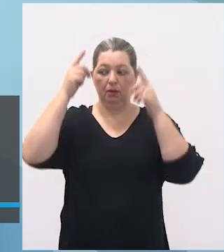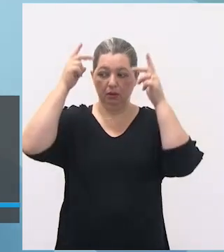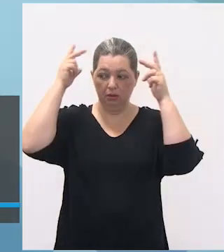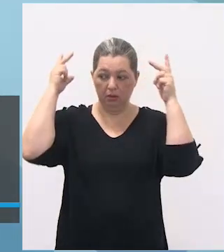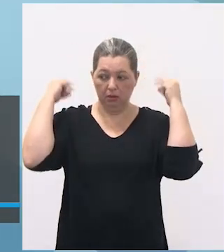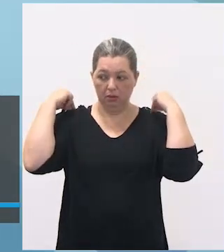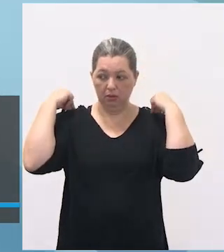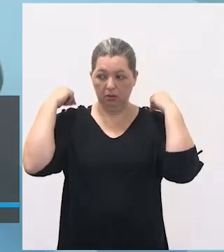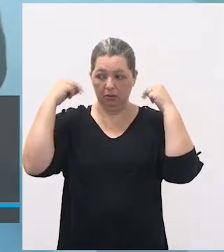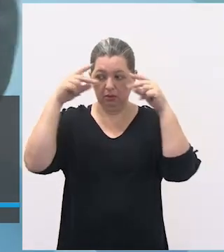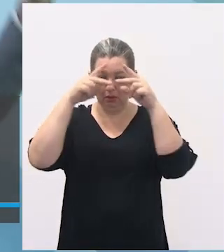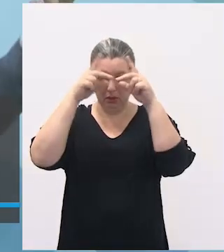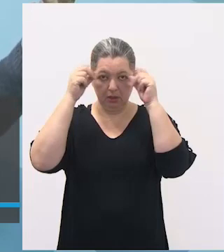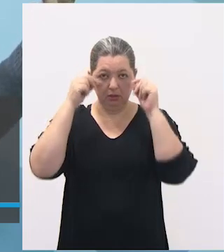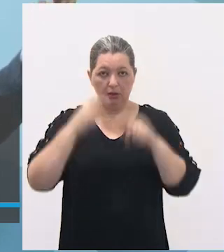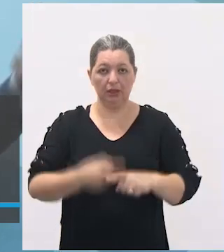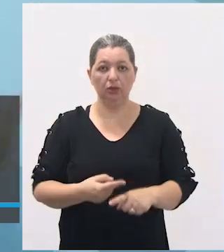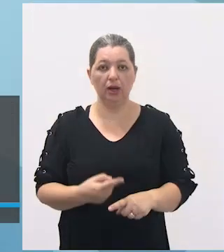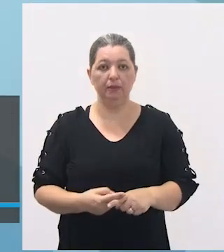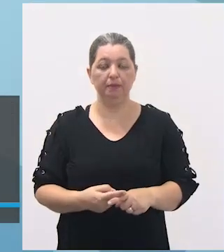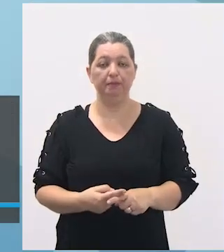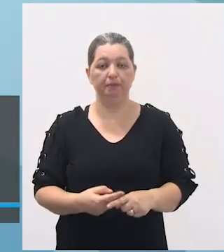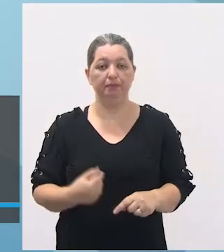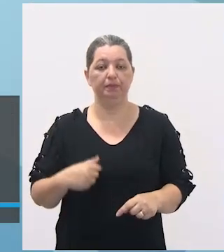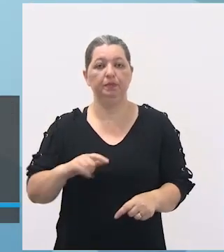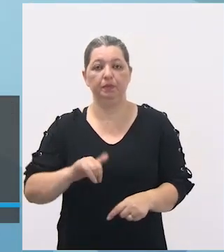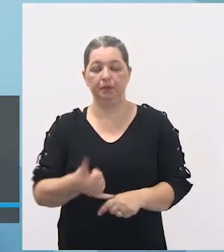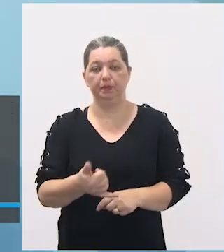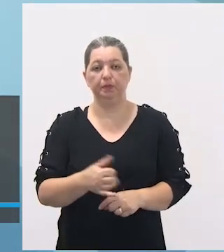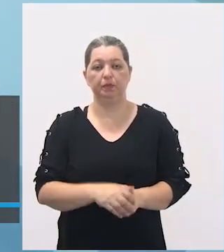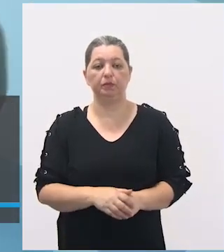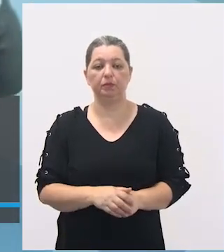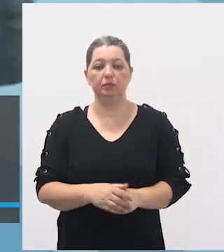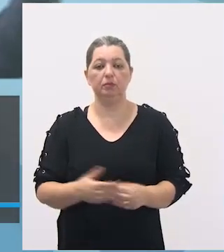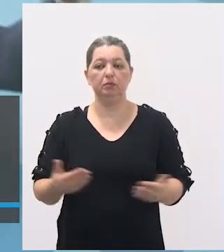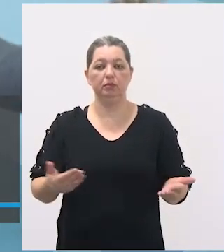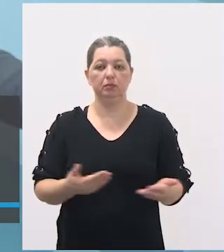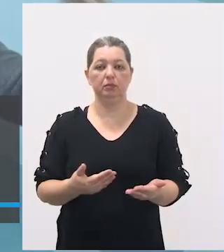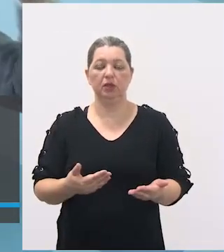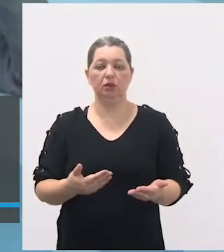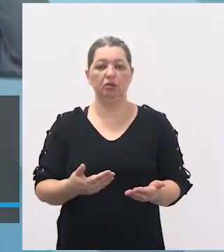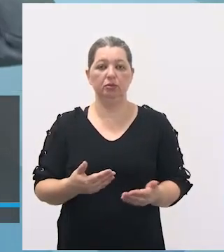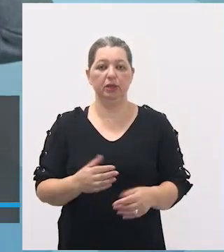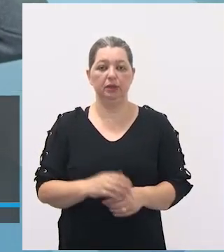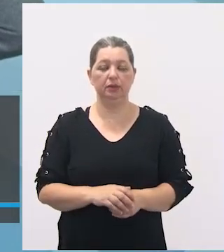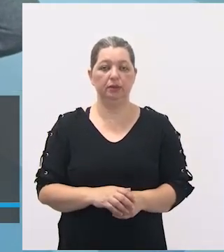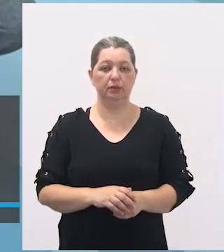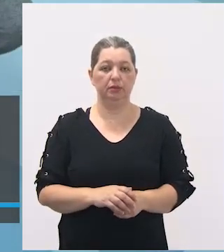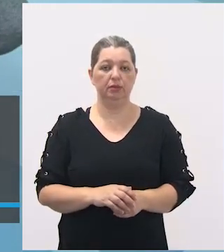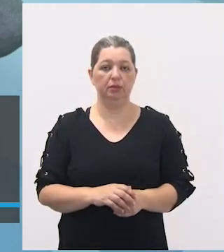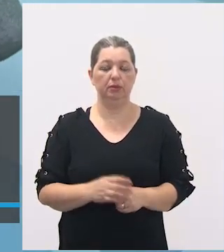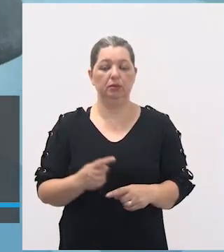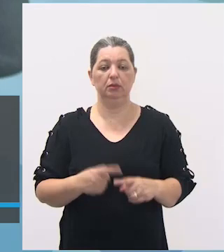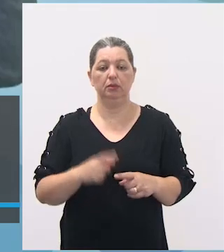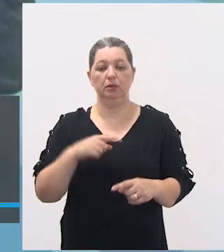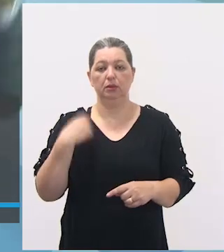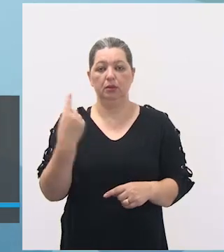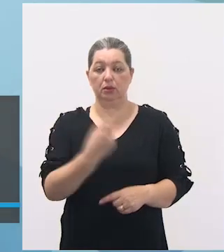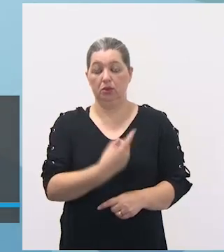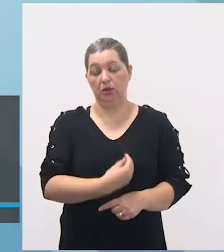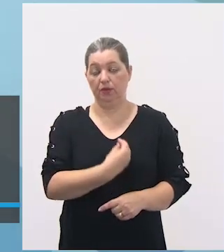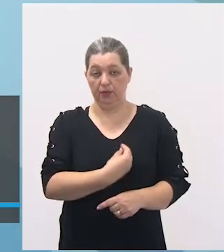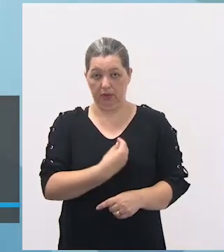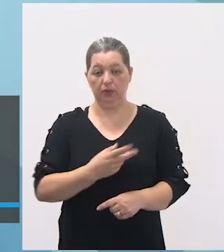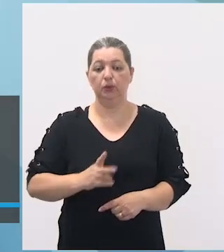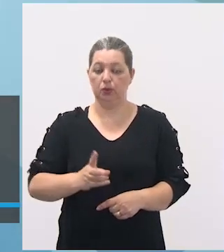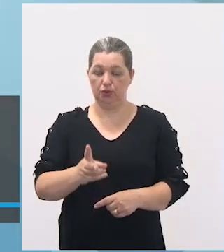gente tem essa oportunidade hoje de, aos poucos, ir retomando a nossa vida,